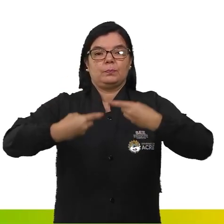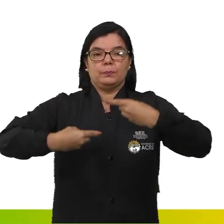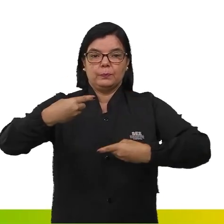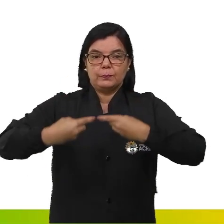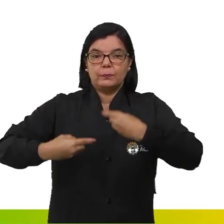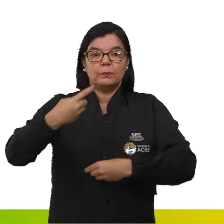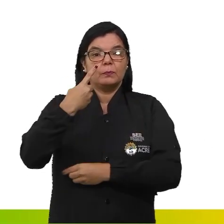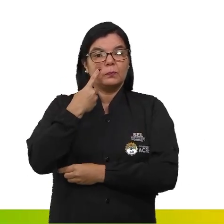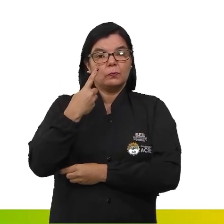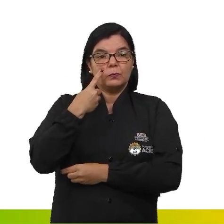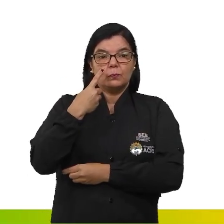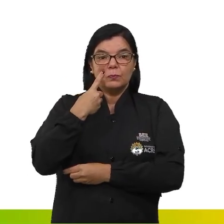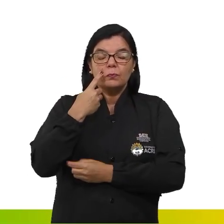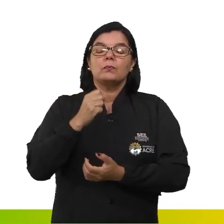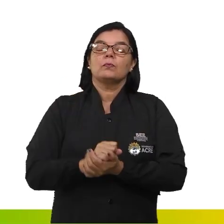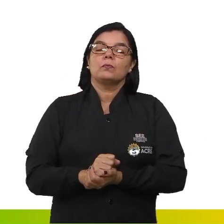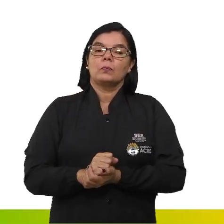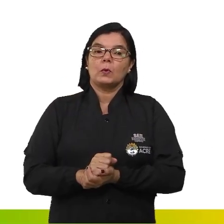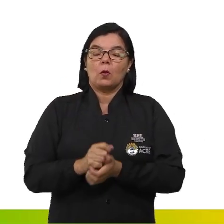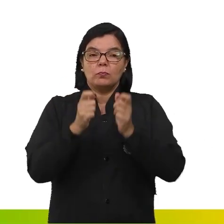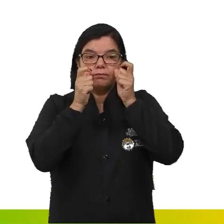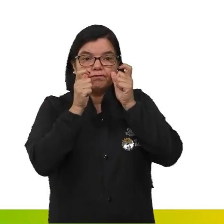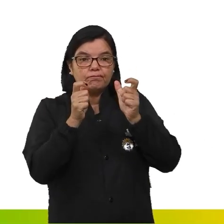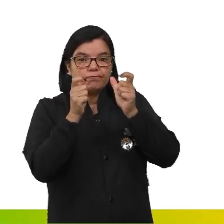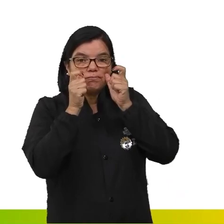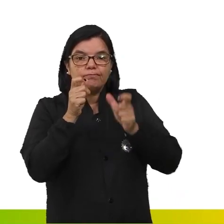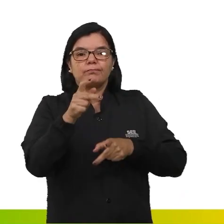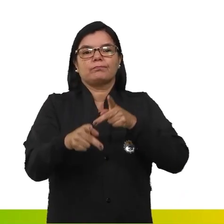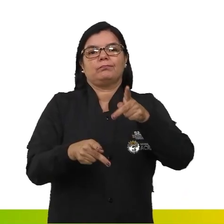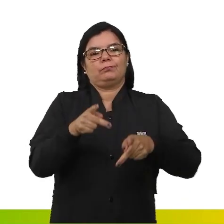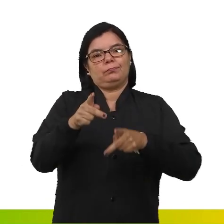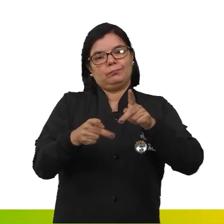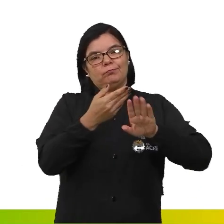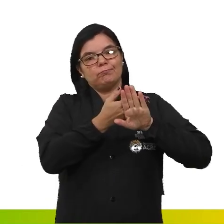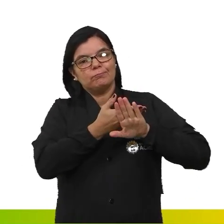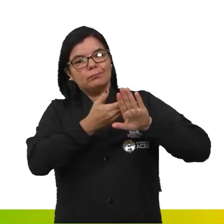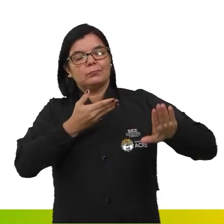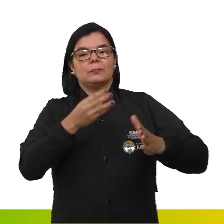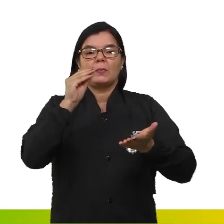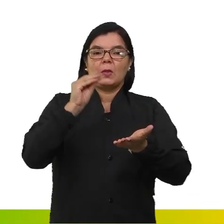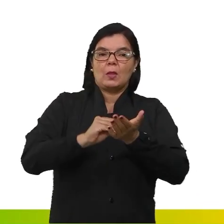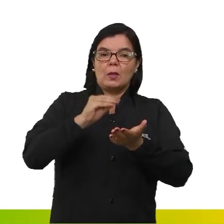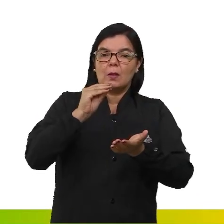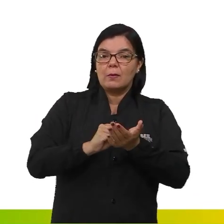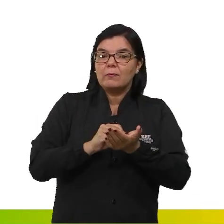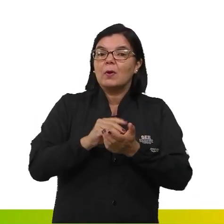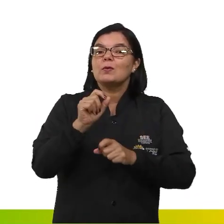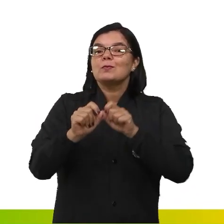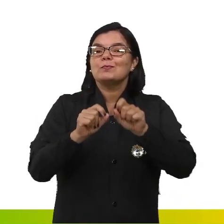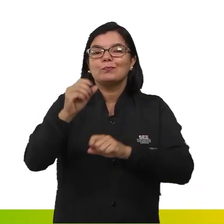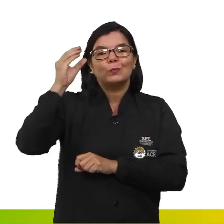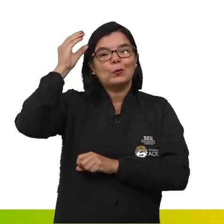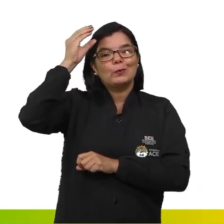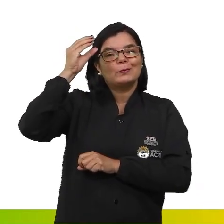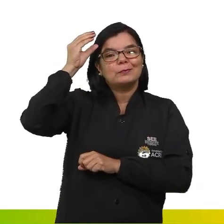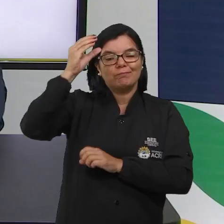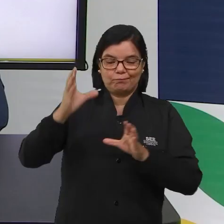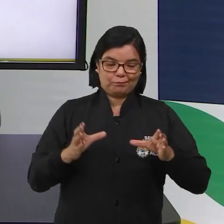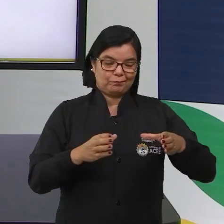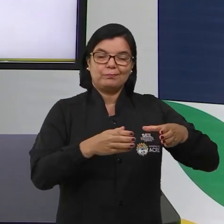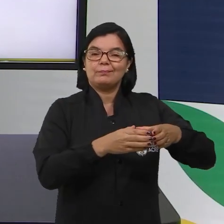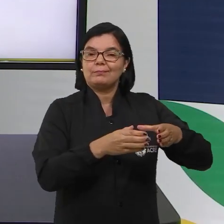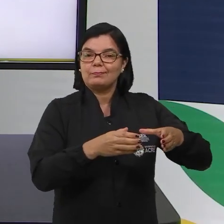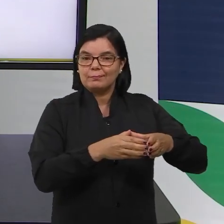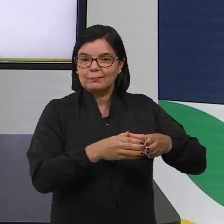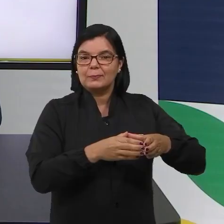sistema político sendo visto como distante dos interesses da população. Por quê? Porque falta consciência de